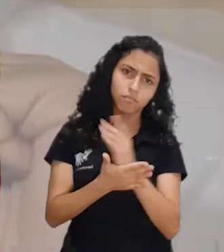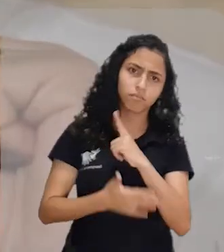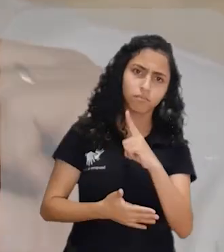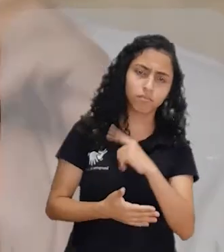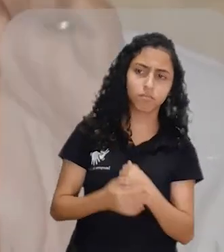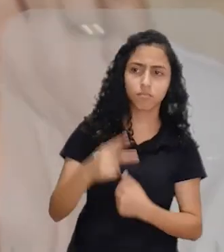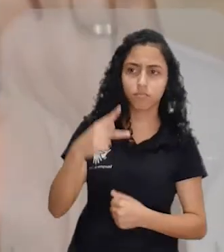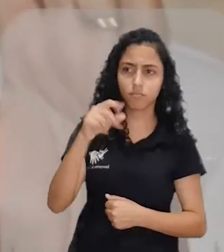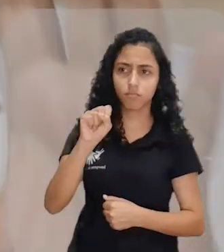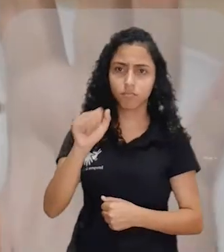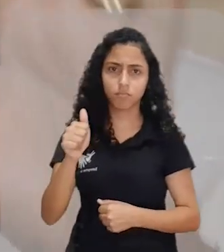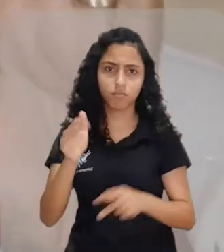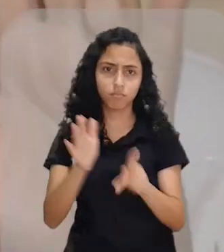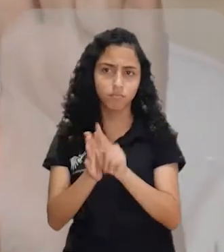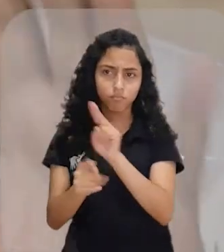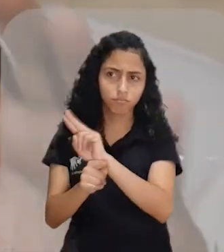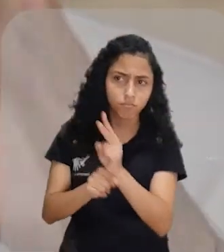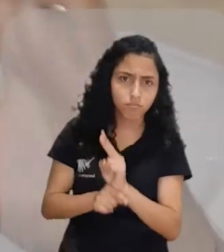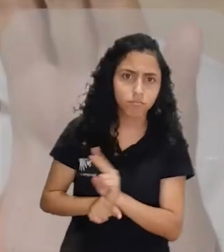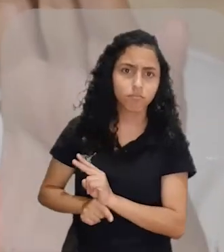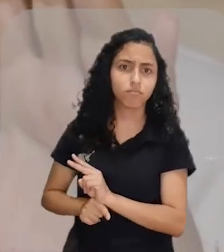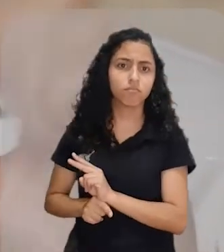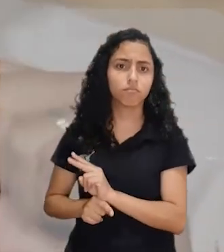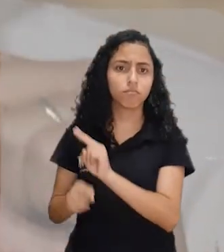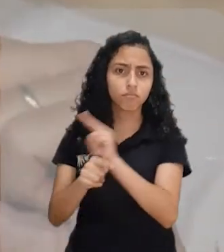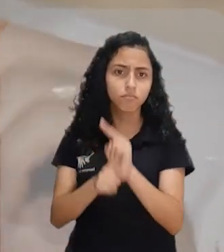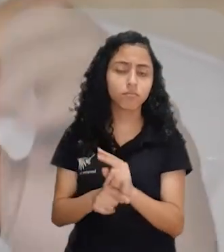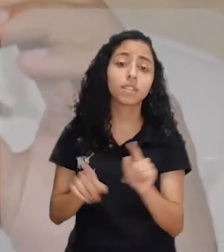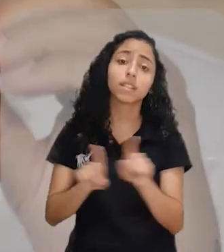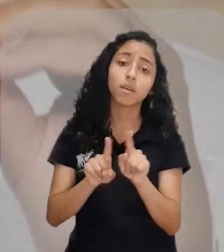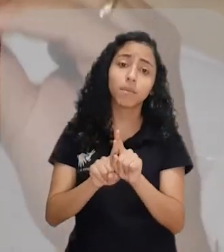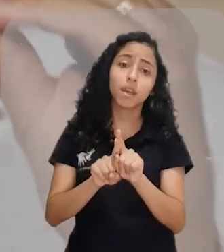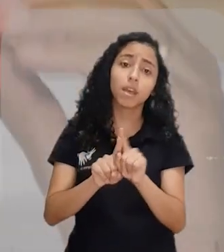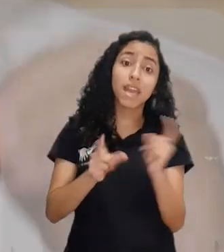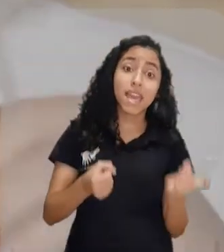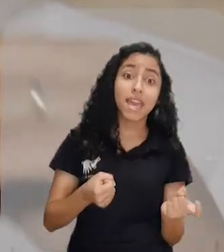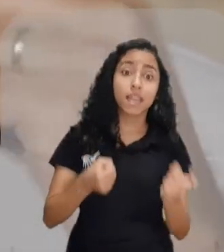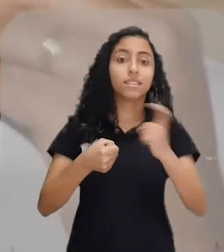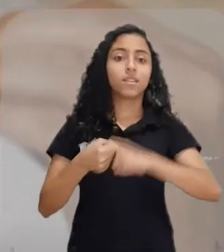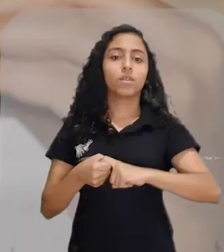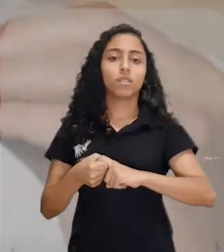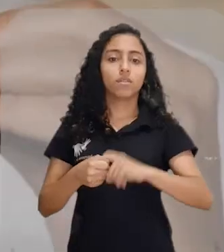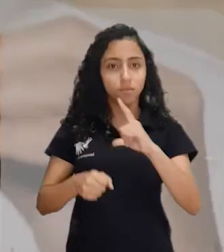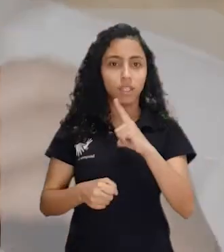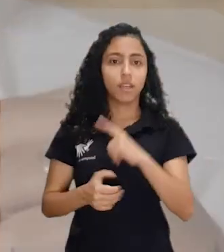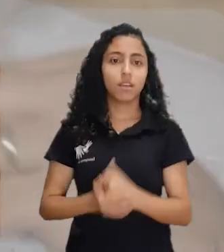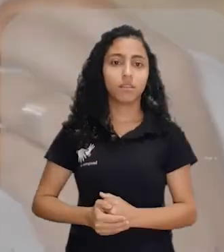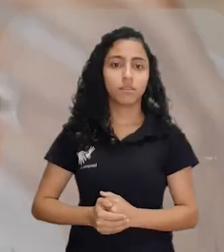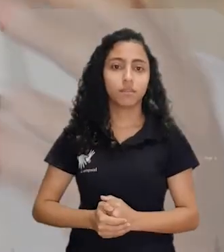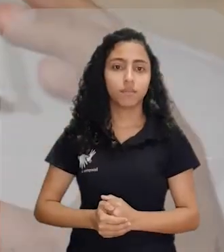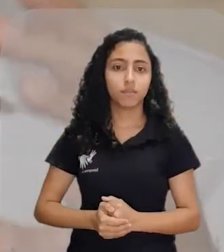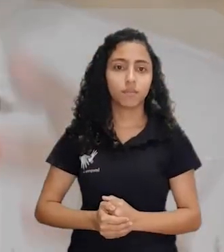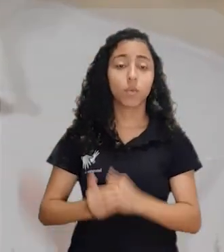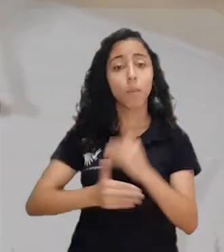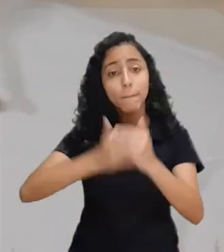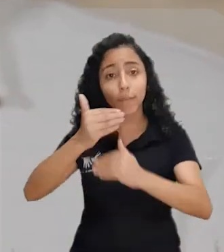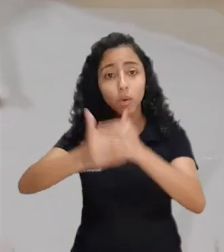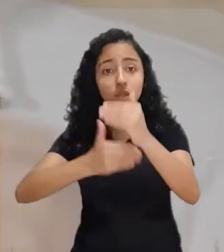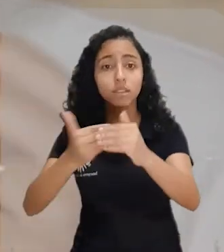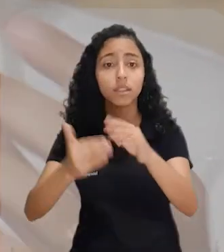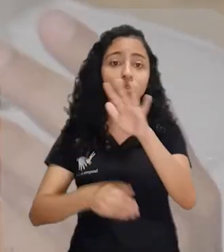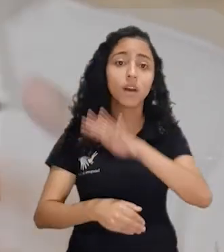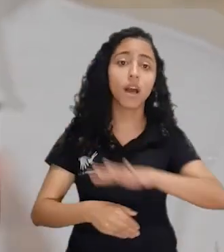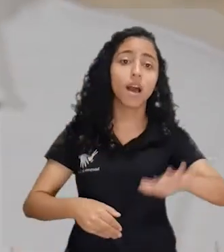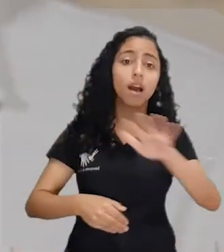PSA. Existe o PSA, que é chamado PSA de conservação, mas existe também o PSA de restauração. Nesse caso, então,